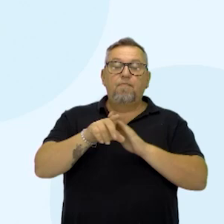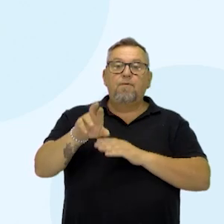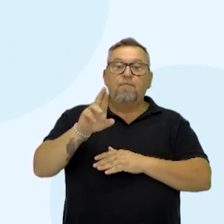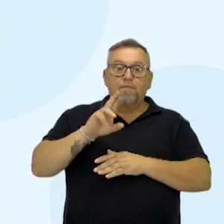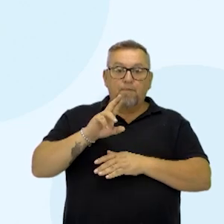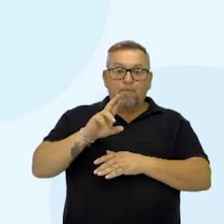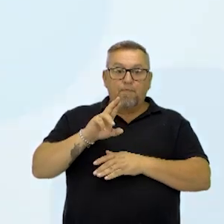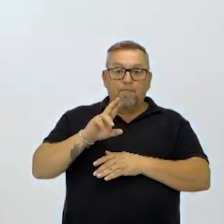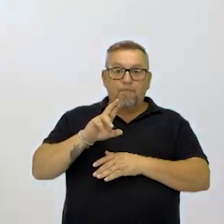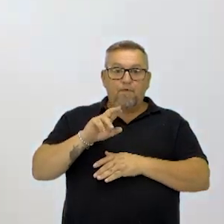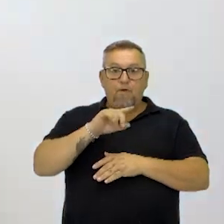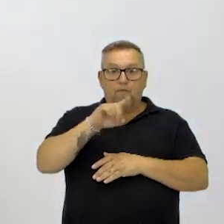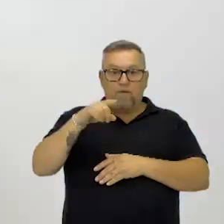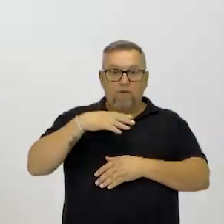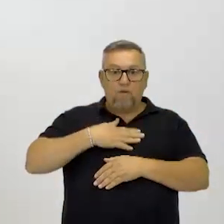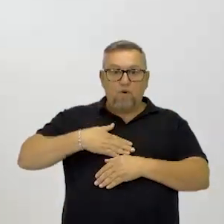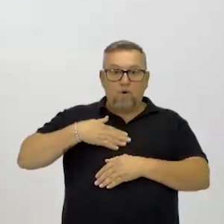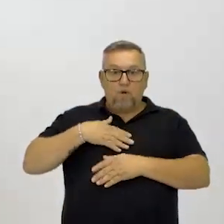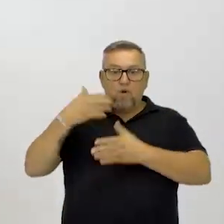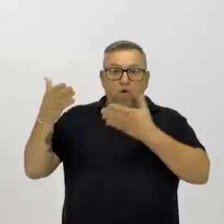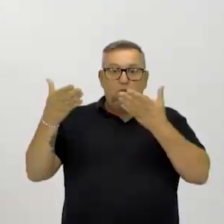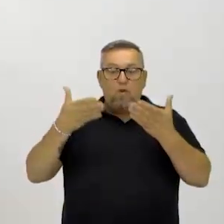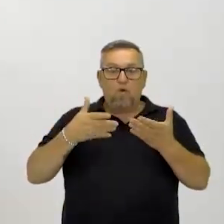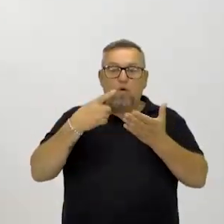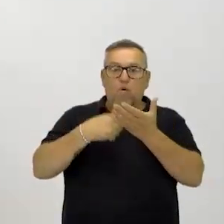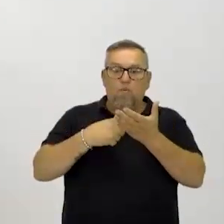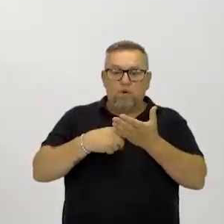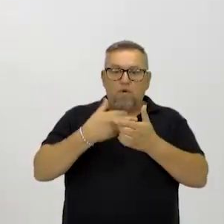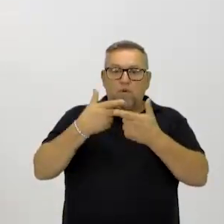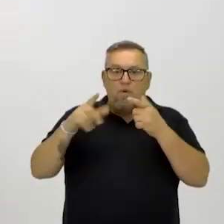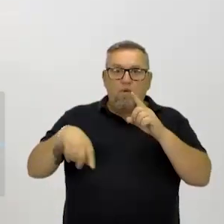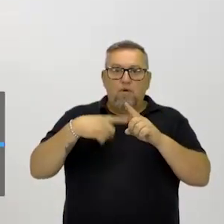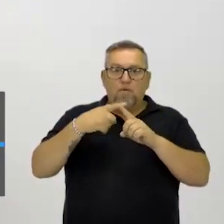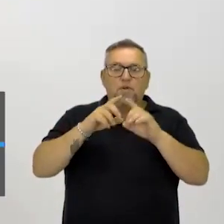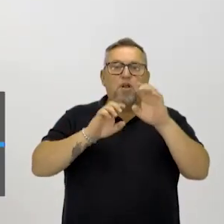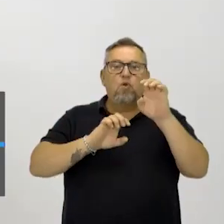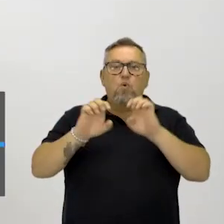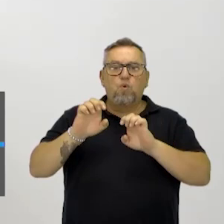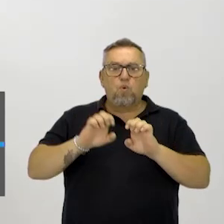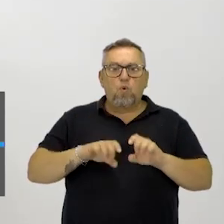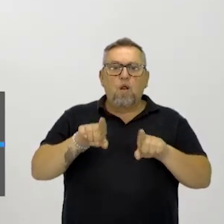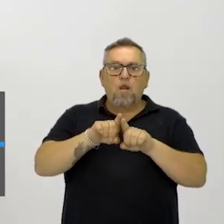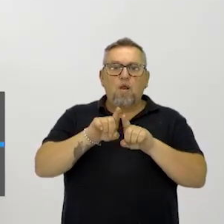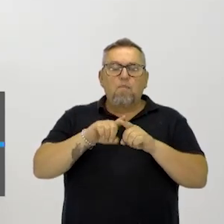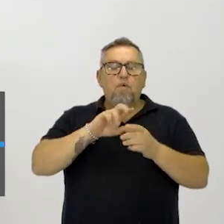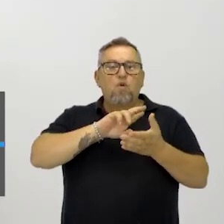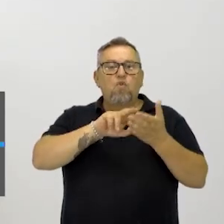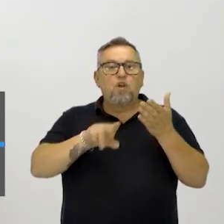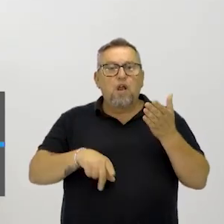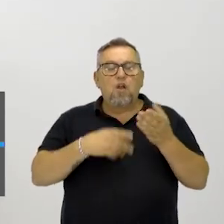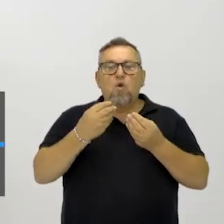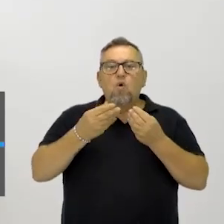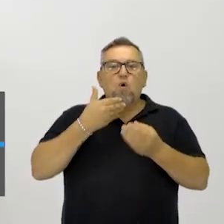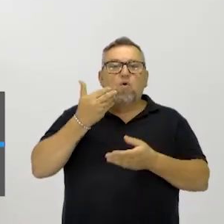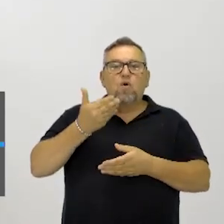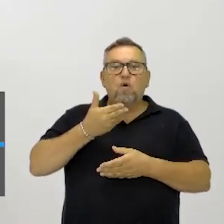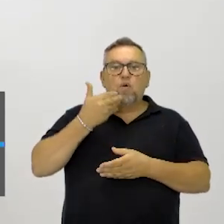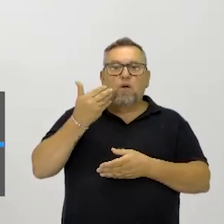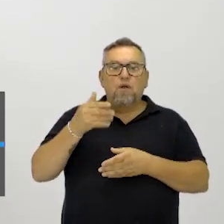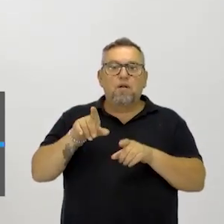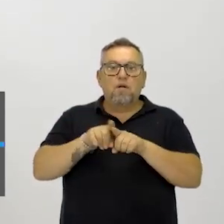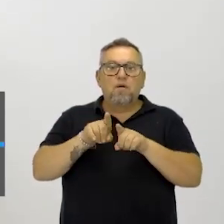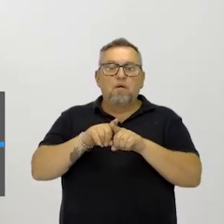Lindenberg, você gostaria de comentar alguma coisa, algo mais sobre a questão da estrutura, o gênero, qual a facilidade